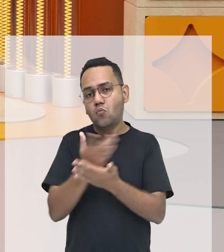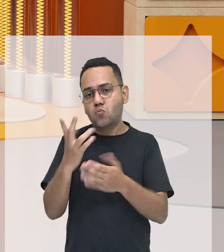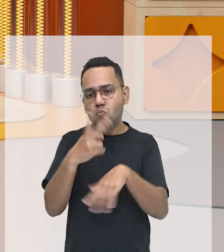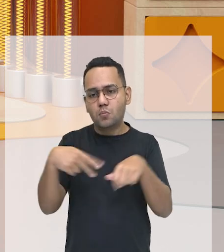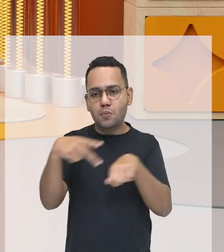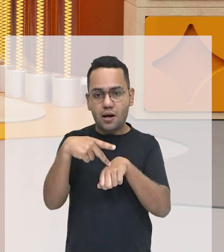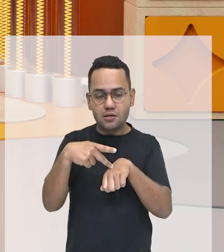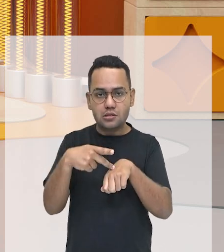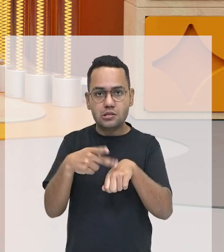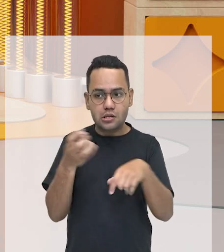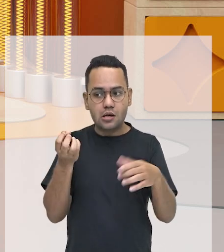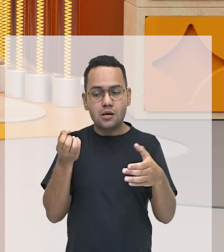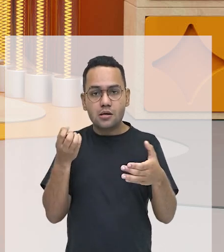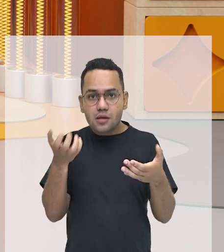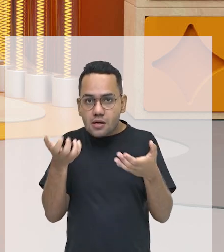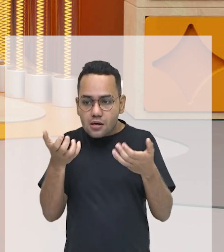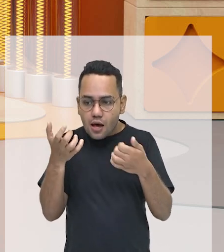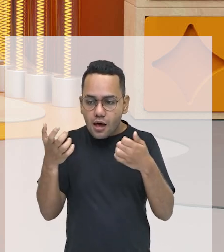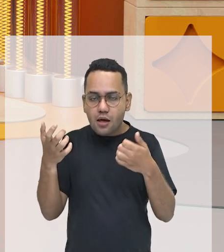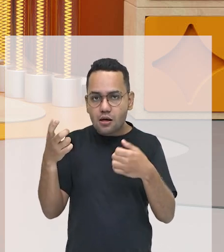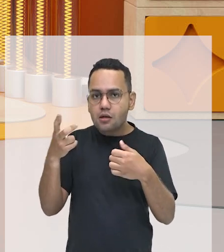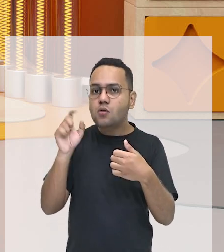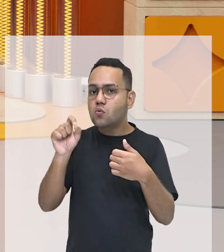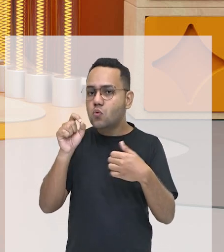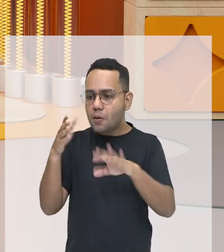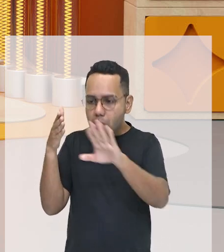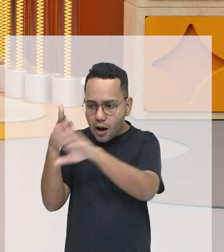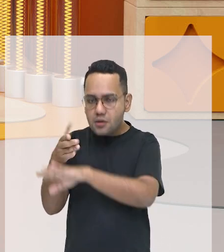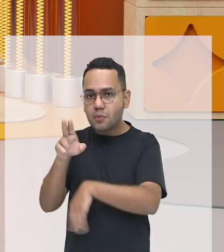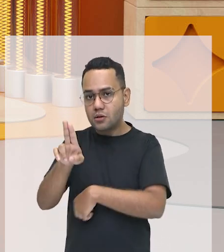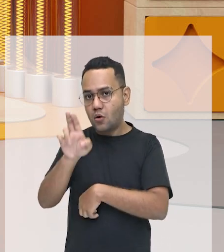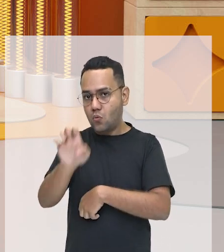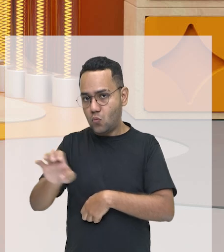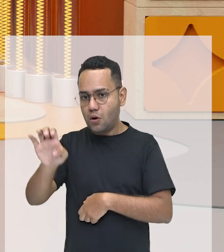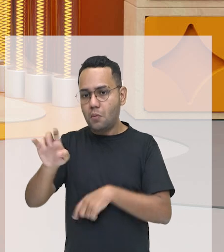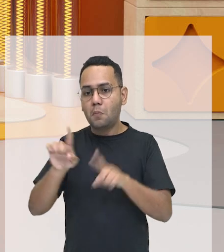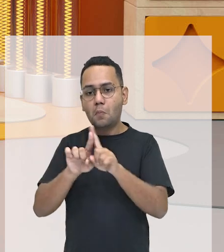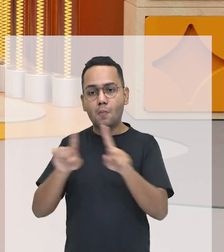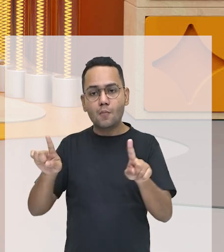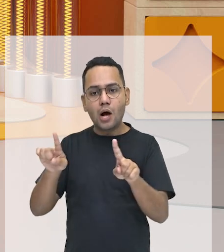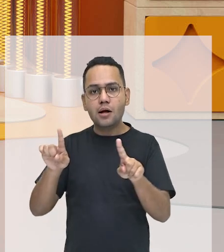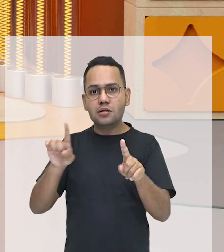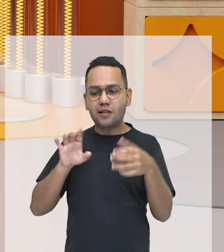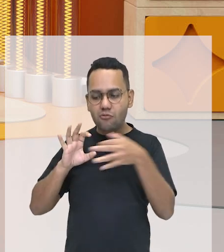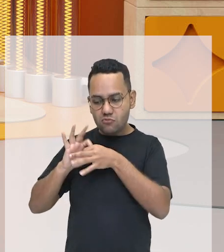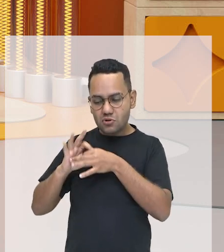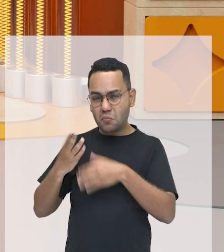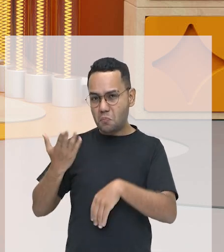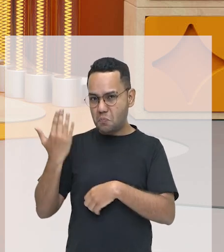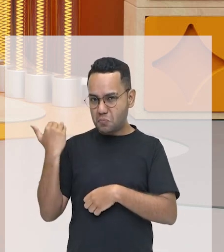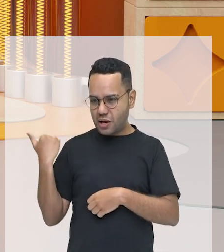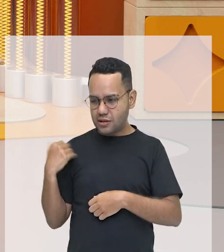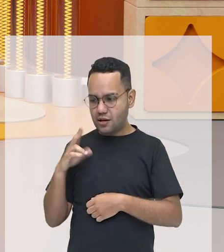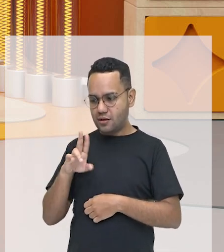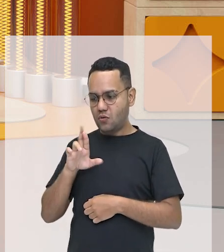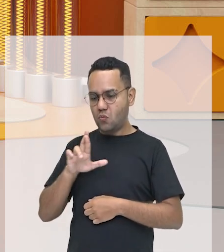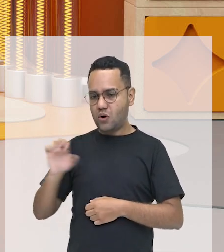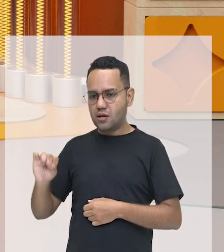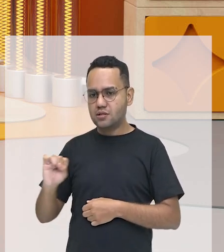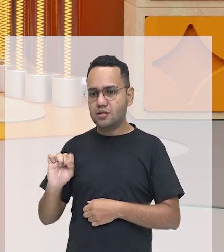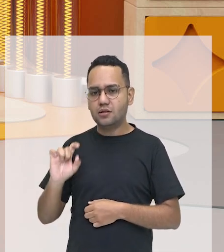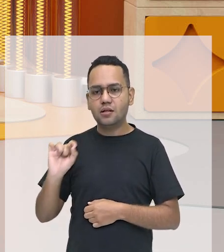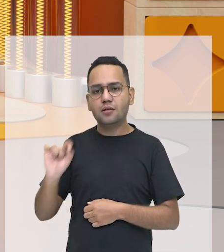se integrar, né, à União Europeia, que fizeram parte ali da União Soviética, né, eles